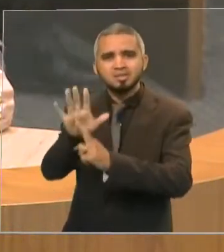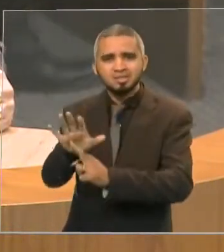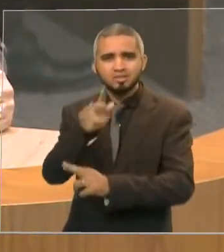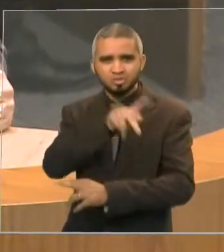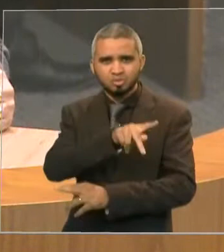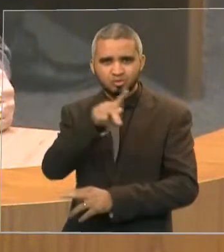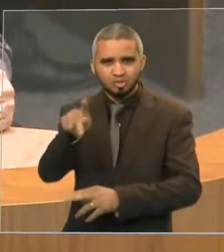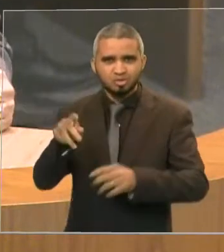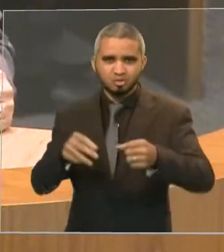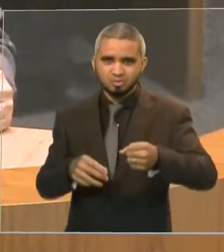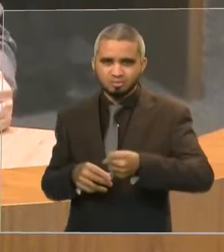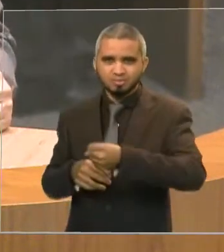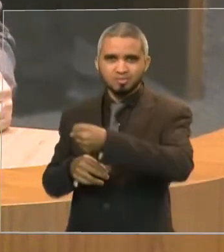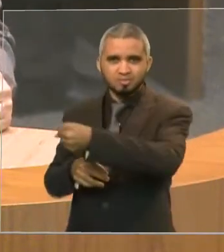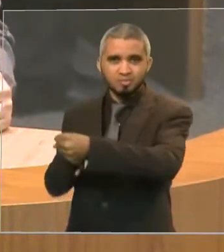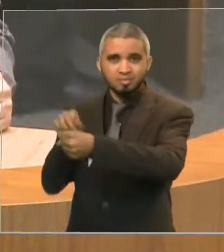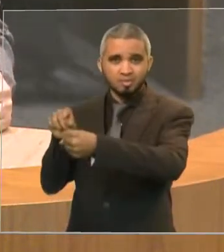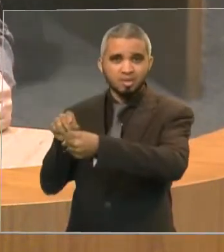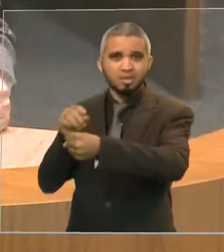ele recebeu a rosa,